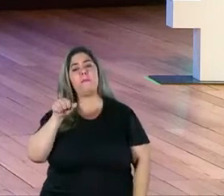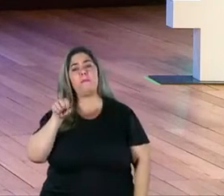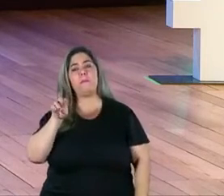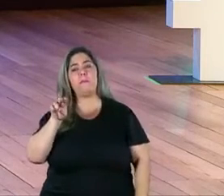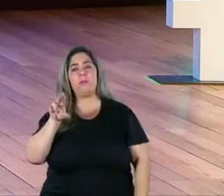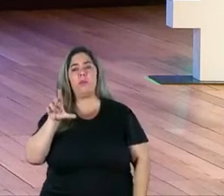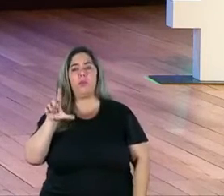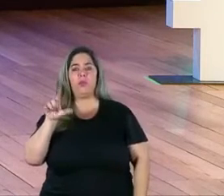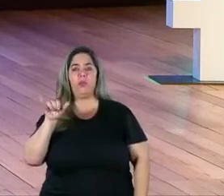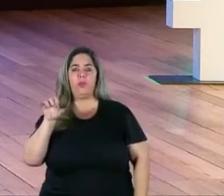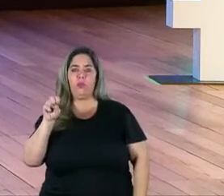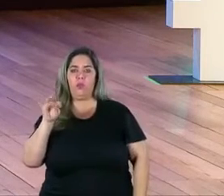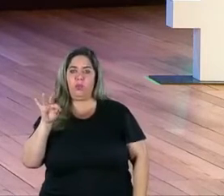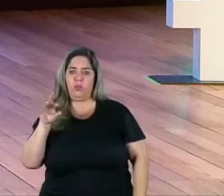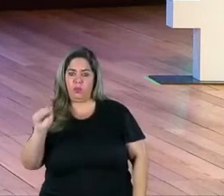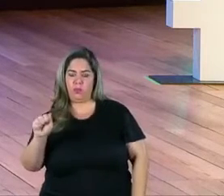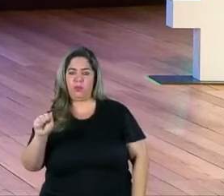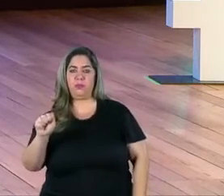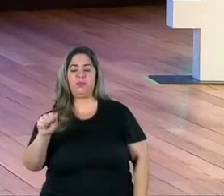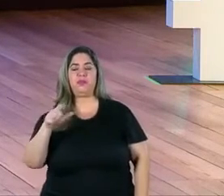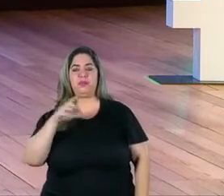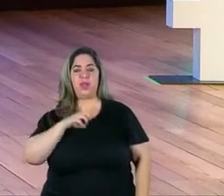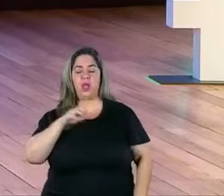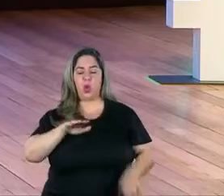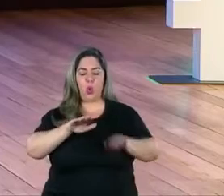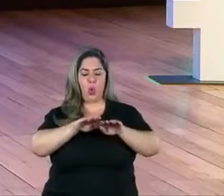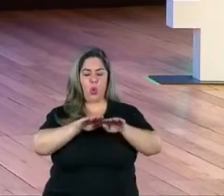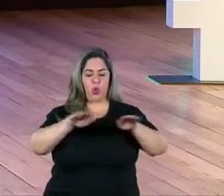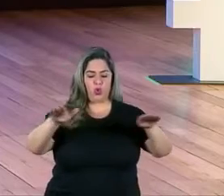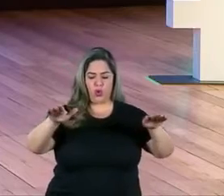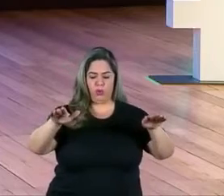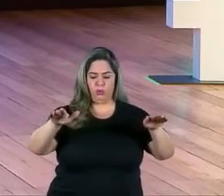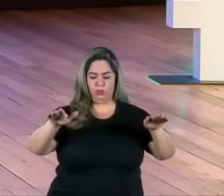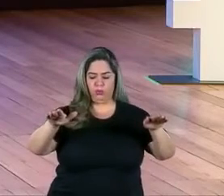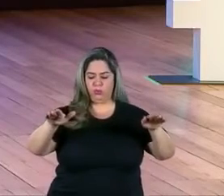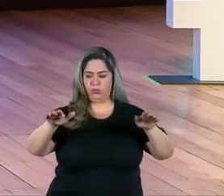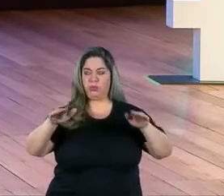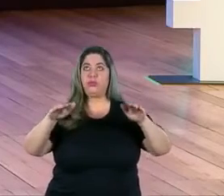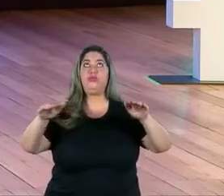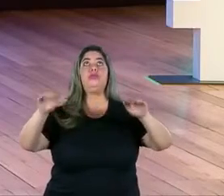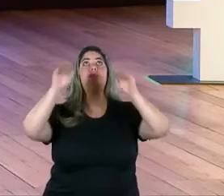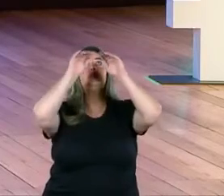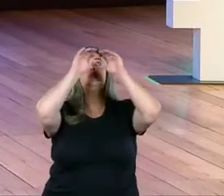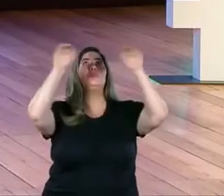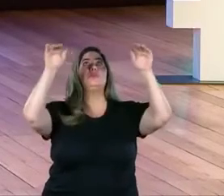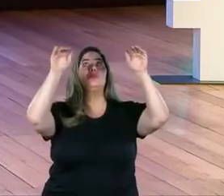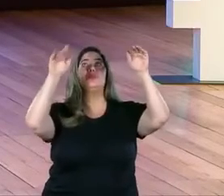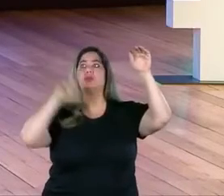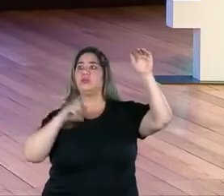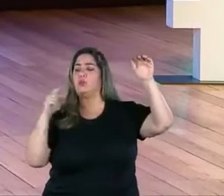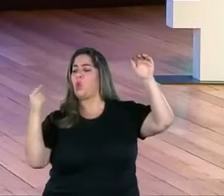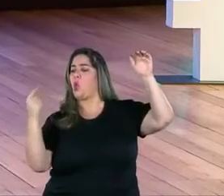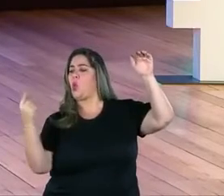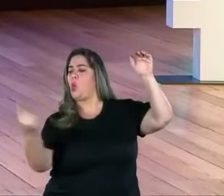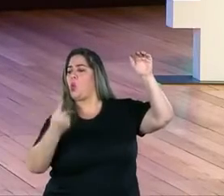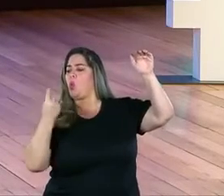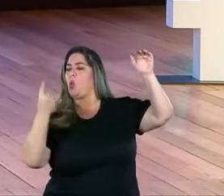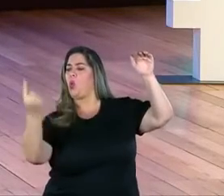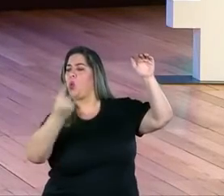entre o chão e o mezanino, há uma espiral. E ele botou a espiral morraniana dentro da